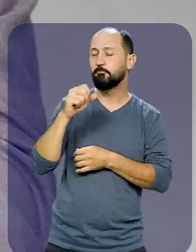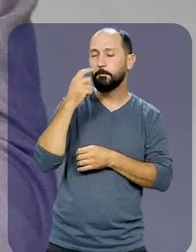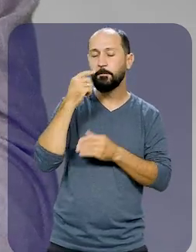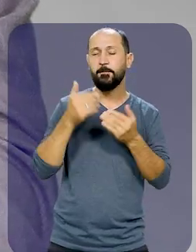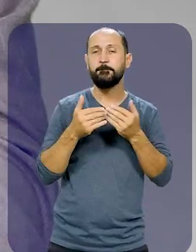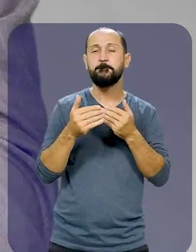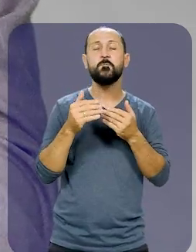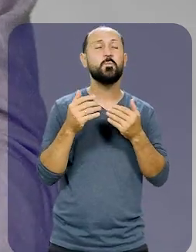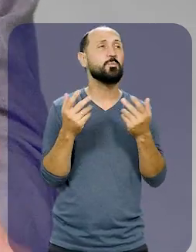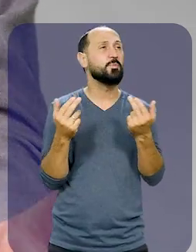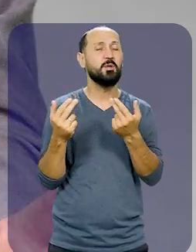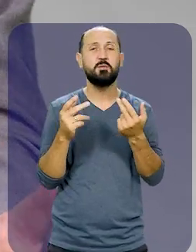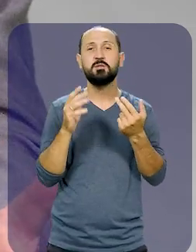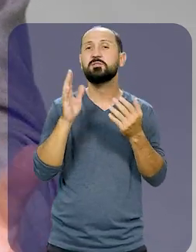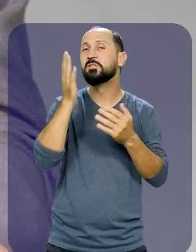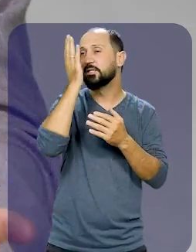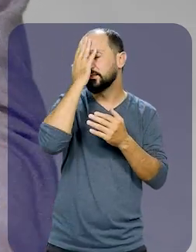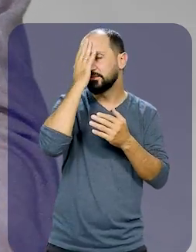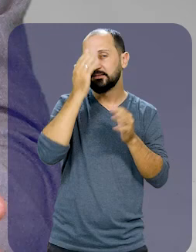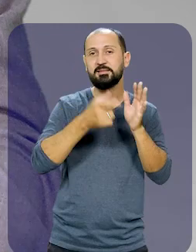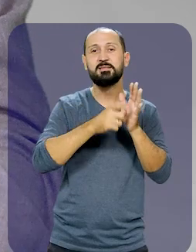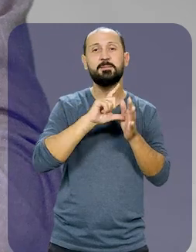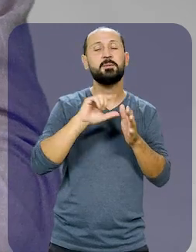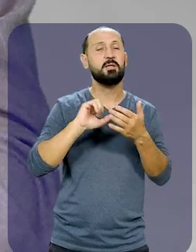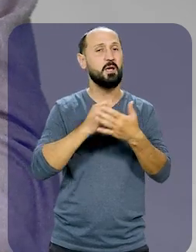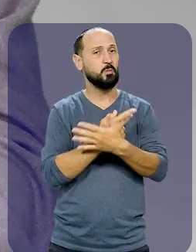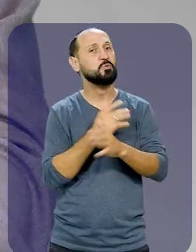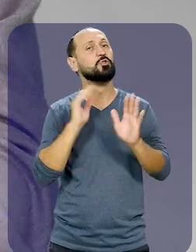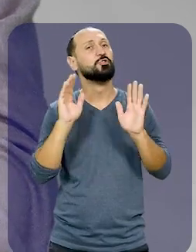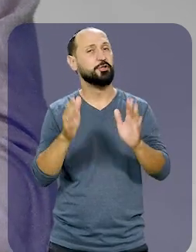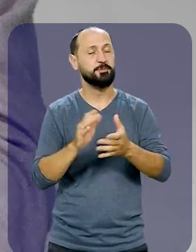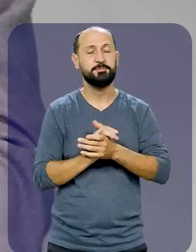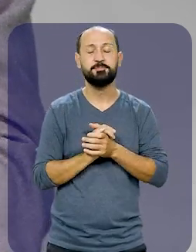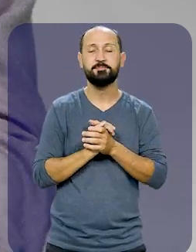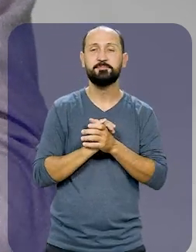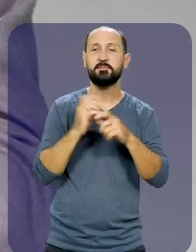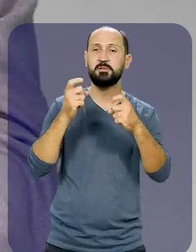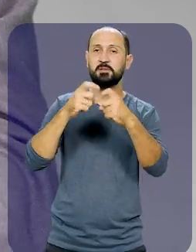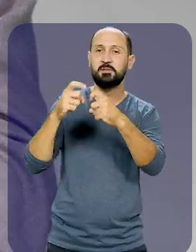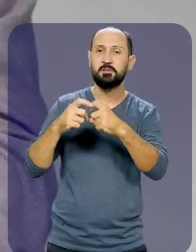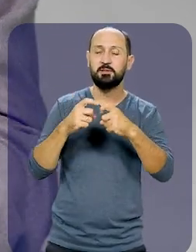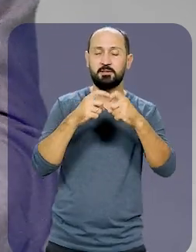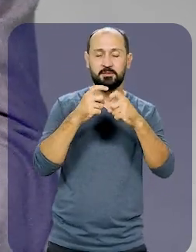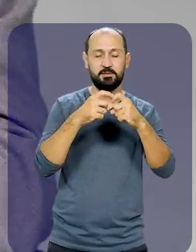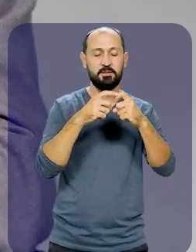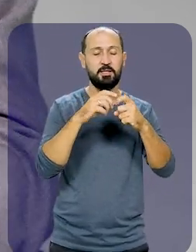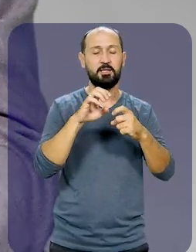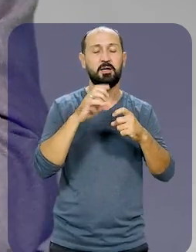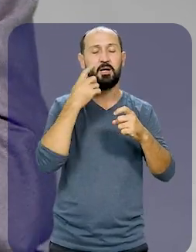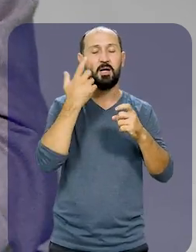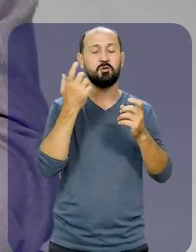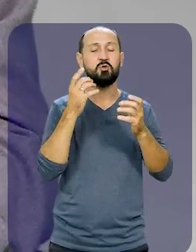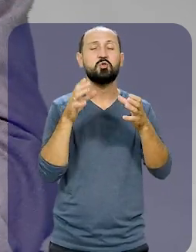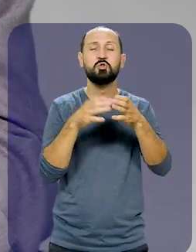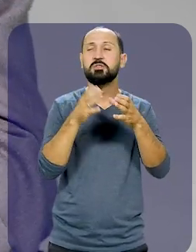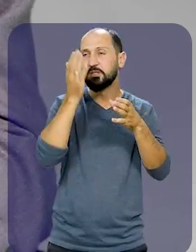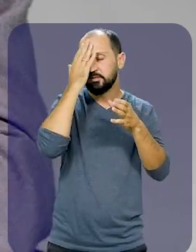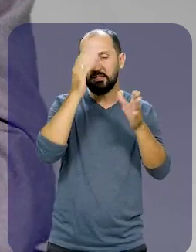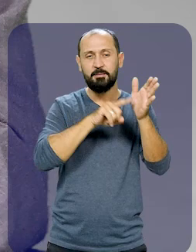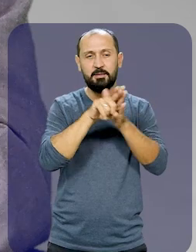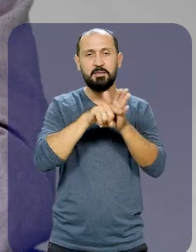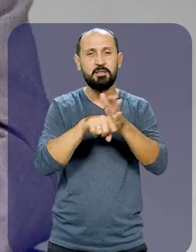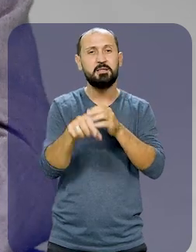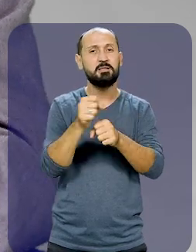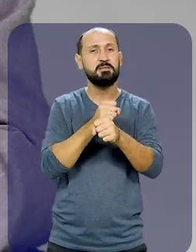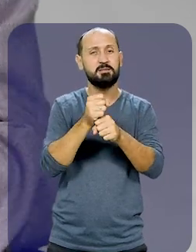Mesmo, nós já sabíamos que isso ia acontecer. A medicina, a epidemiologia, a gente já sabia que